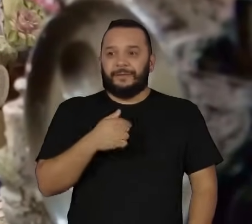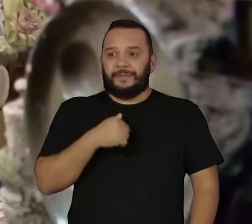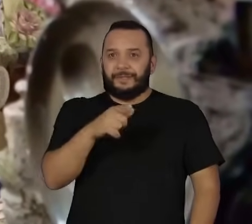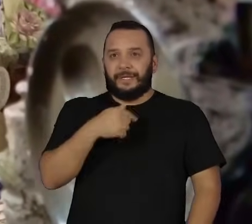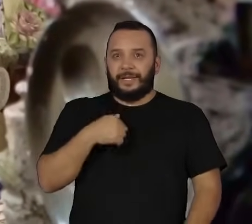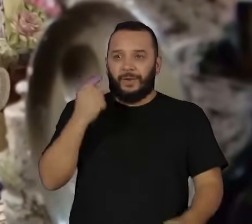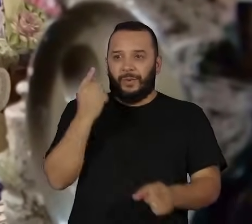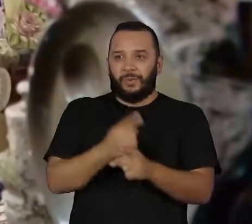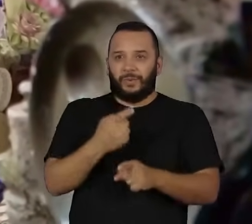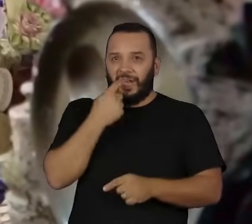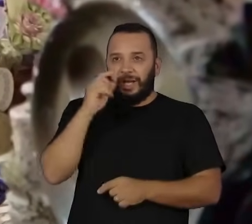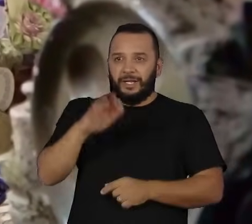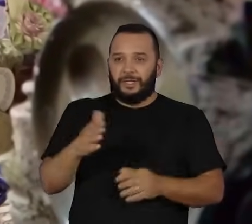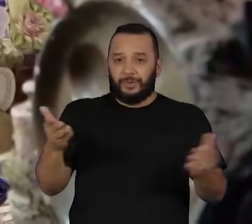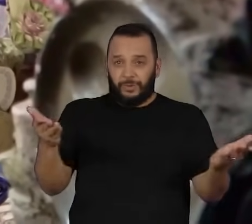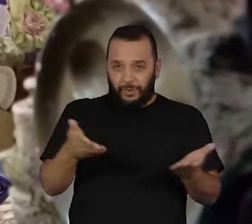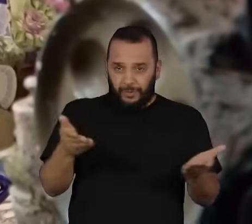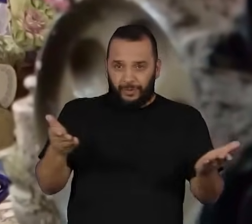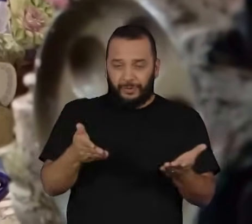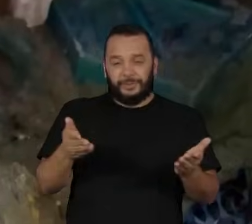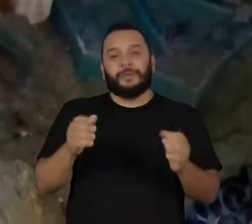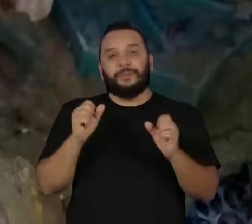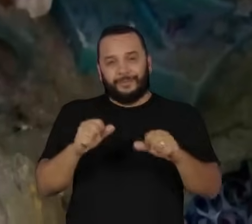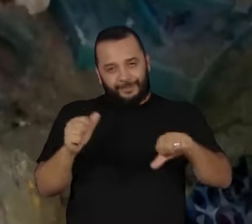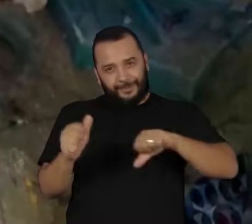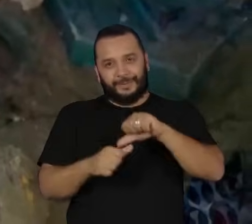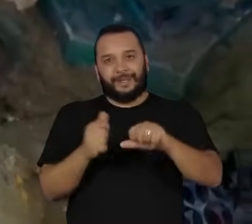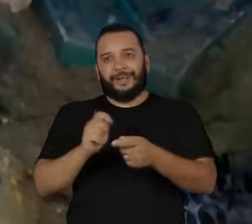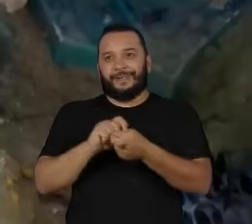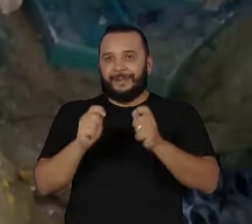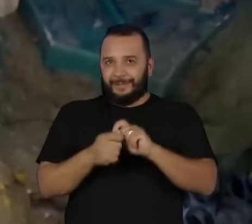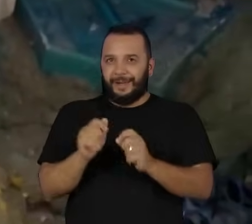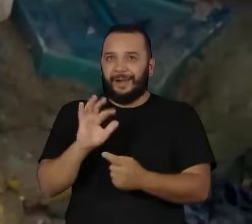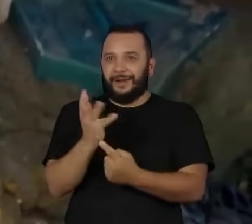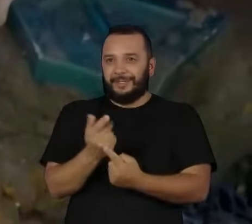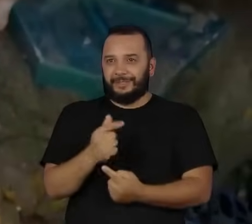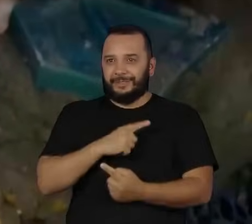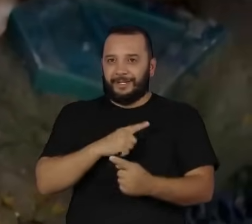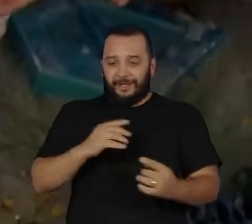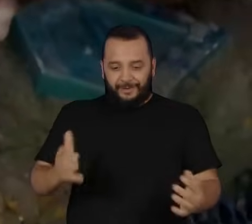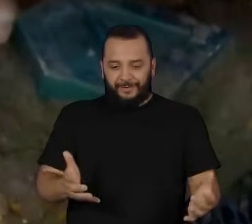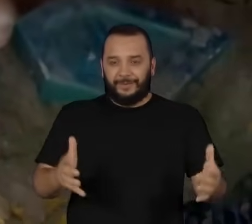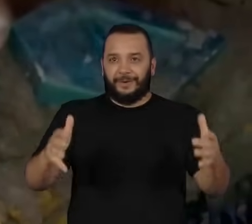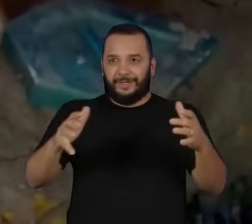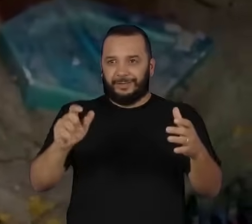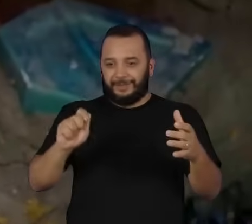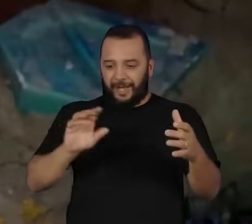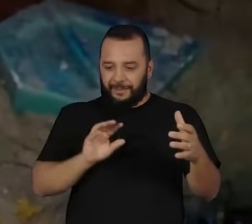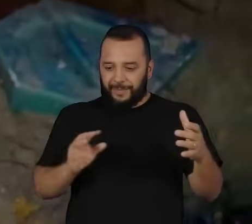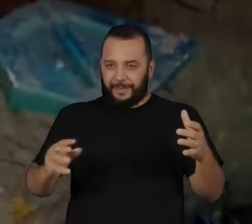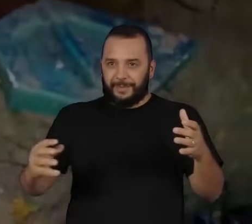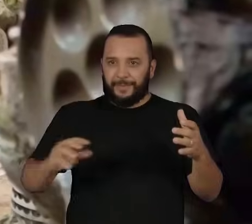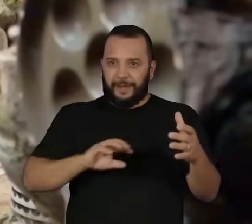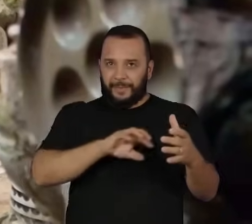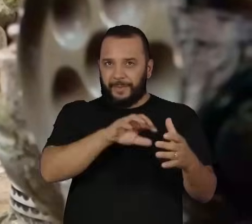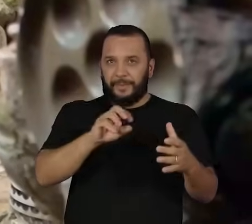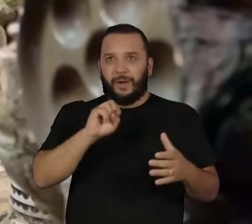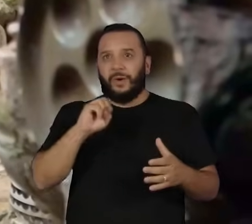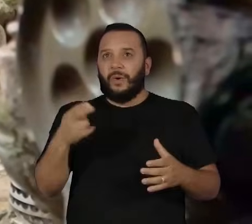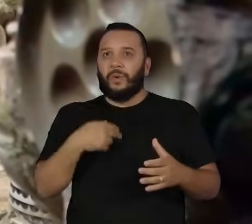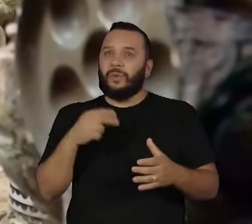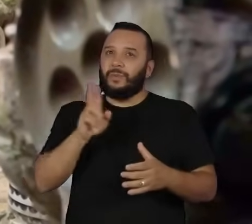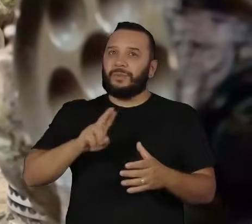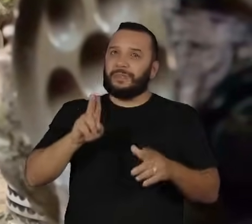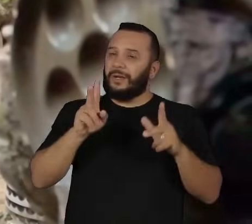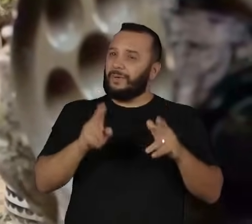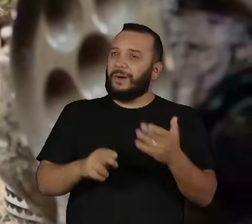hoje, você pode virar arte, né? Você pega um vaso, ou fazer outro trabalho em cima dele, ou pode utilizar assim, que nem tá feito aqui,